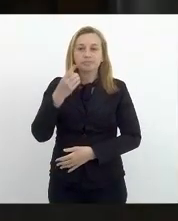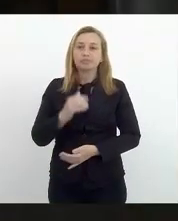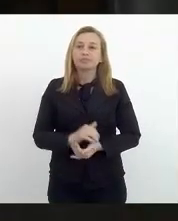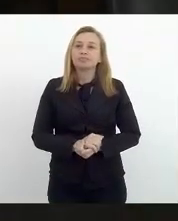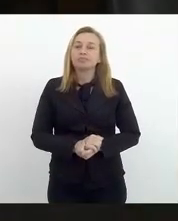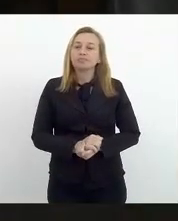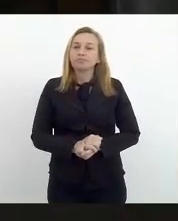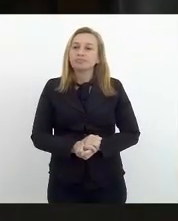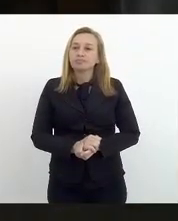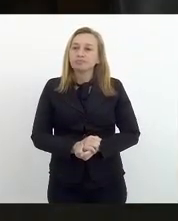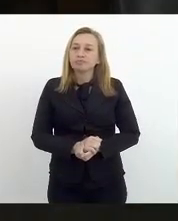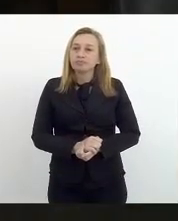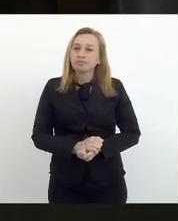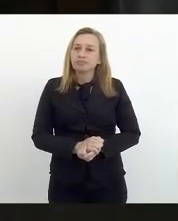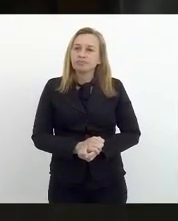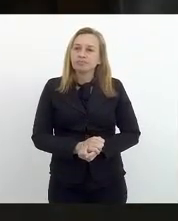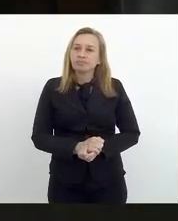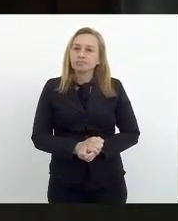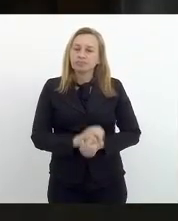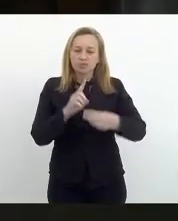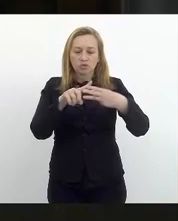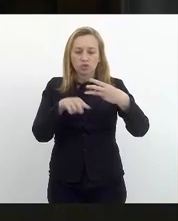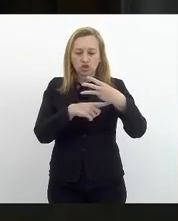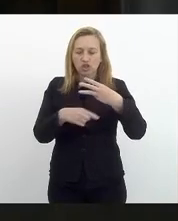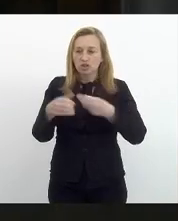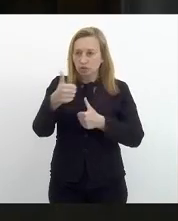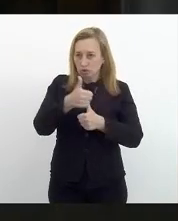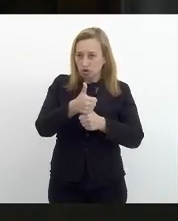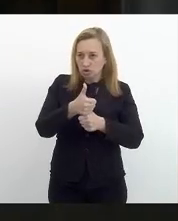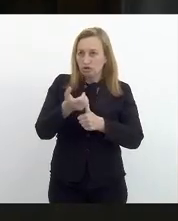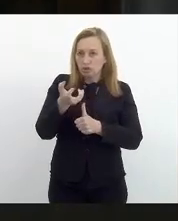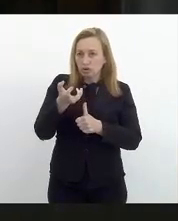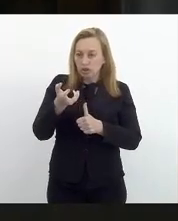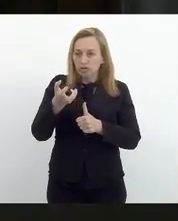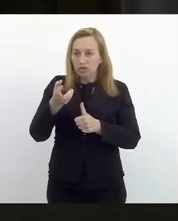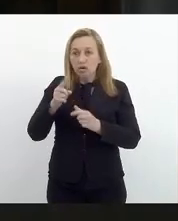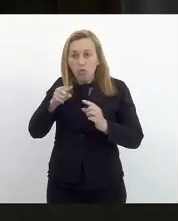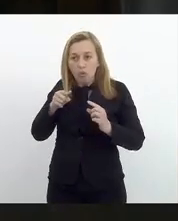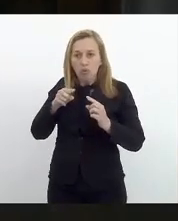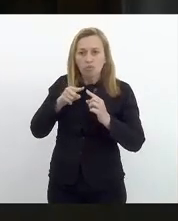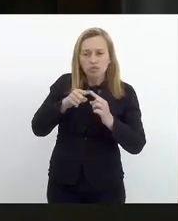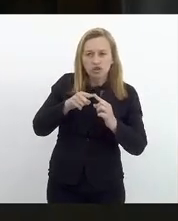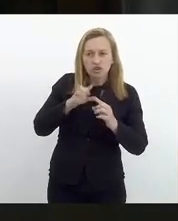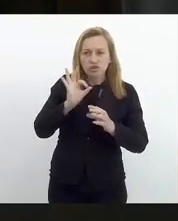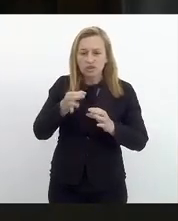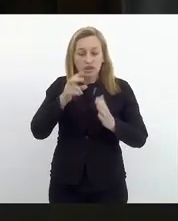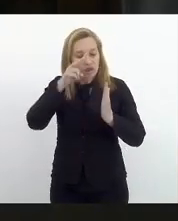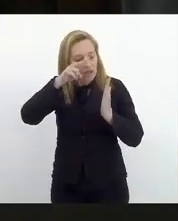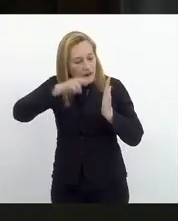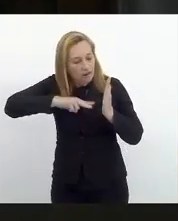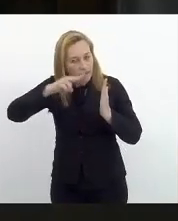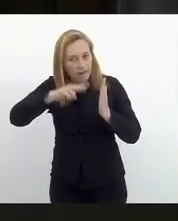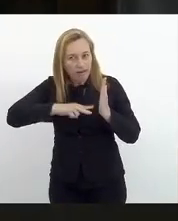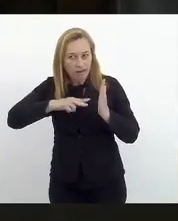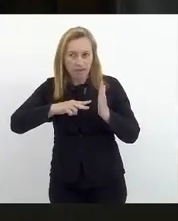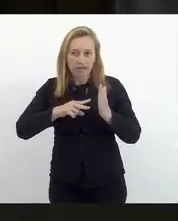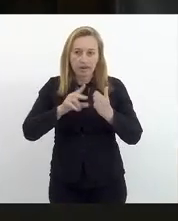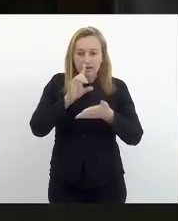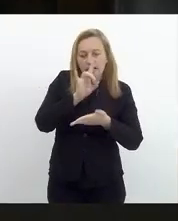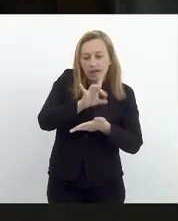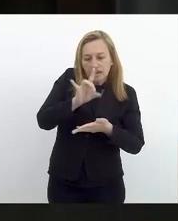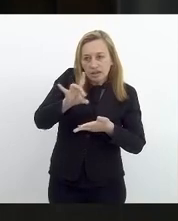deu Posse a dois três substitutivos Eu queria falar uma objetiva ler os substantivos